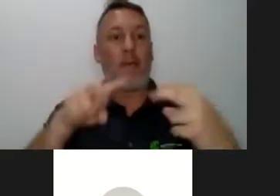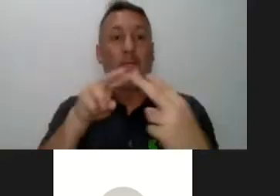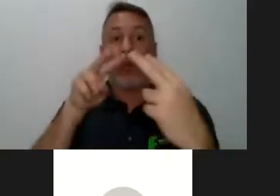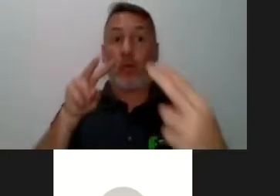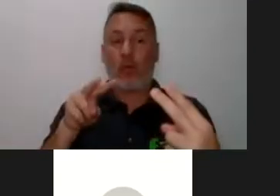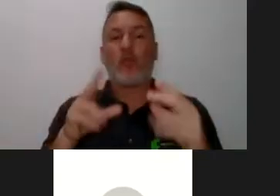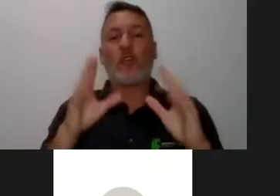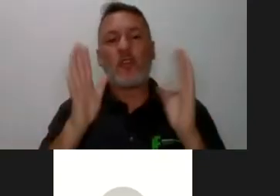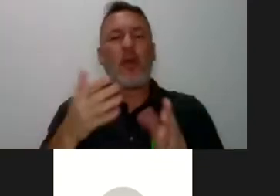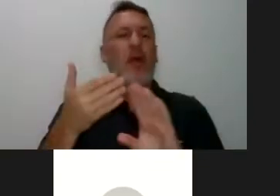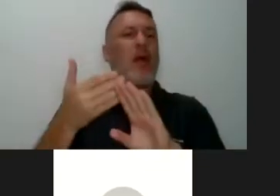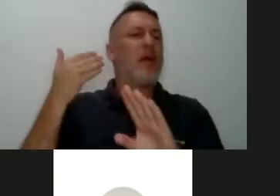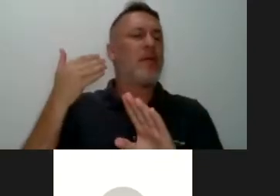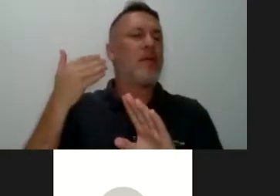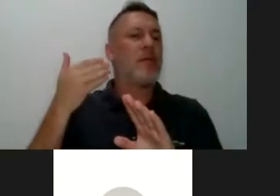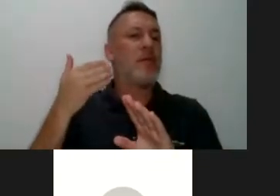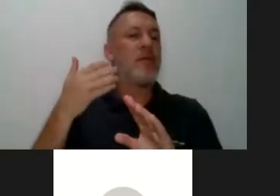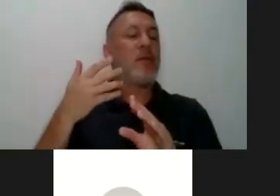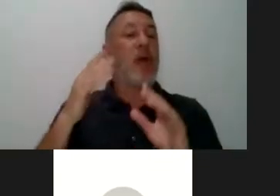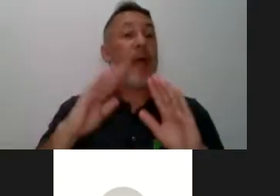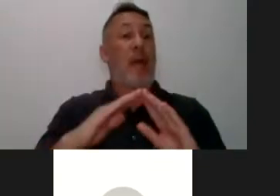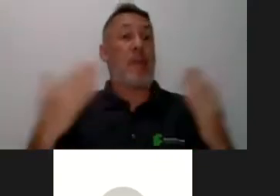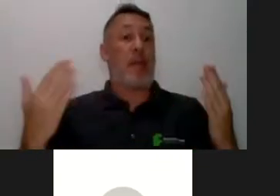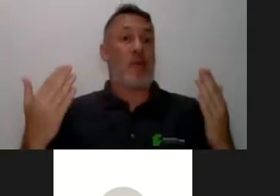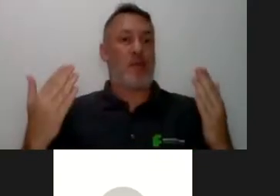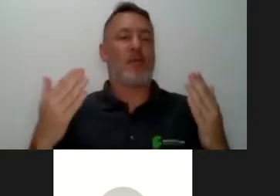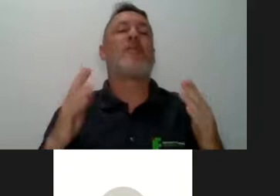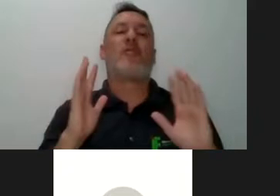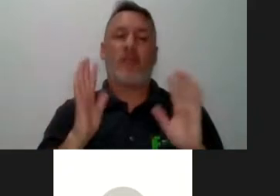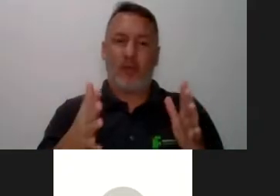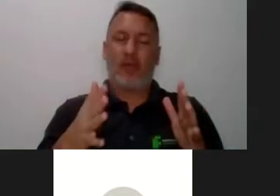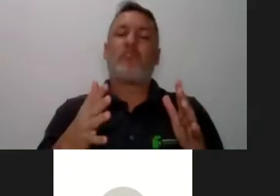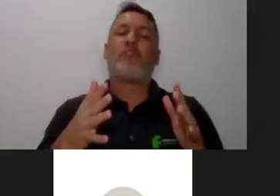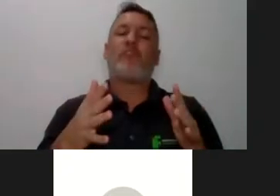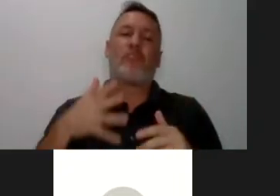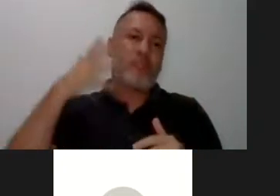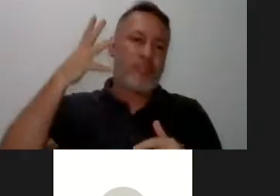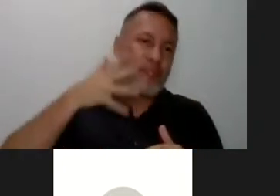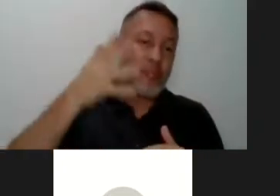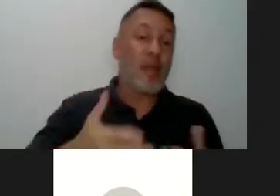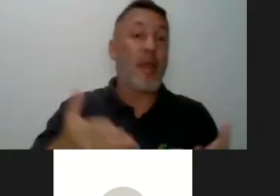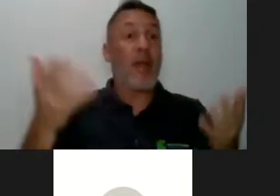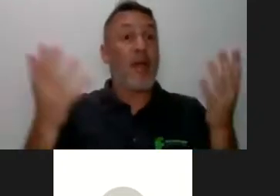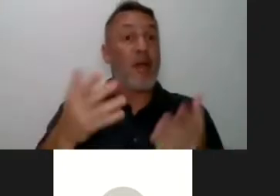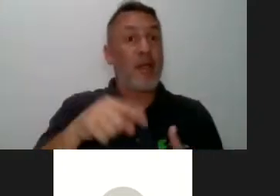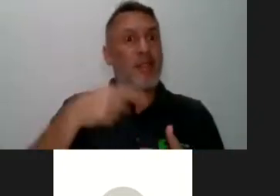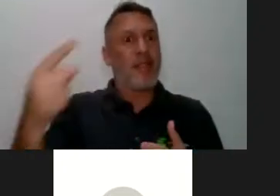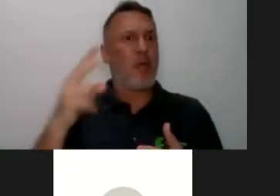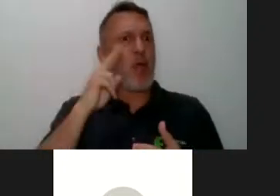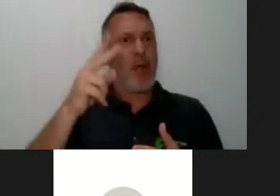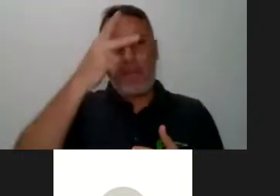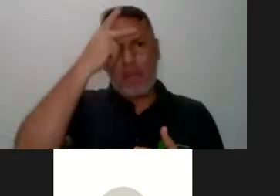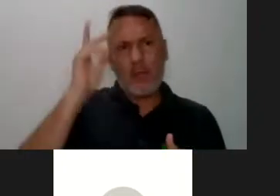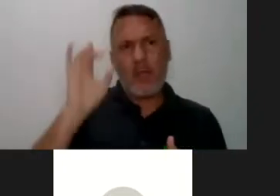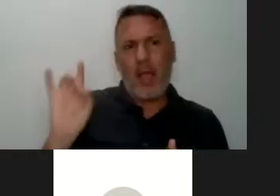Estivemos juntos na mesa de abertura e falar depois, né, que todos os companheiros